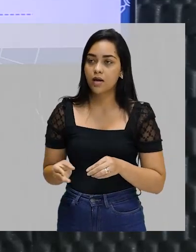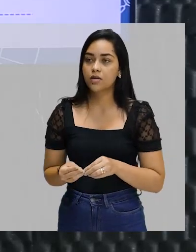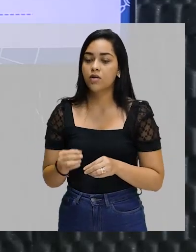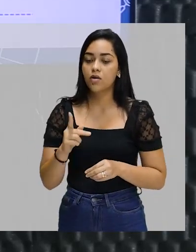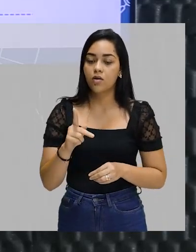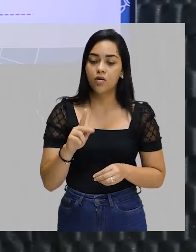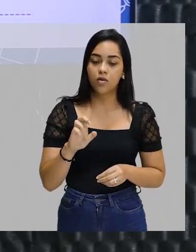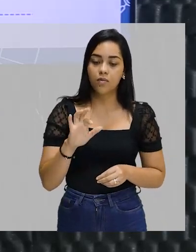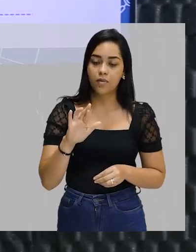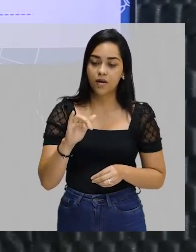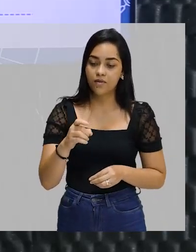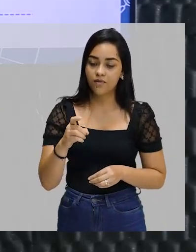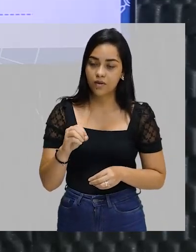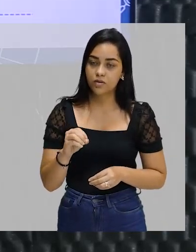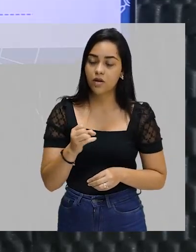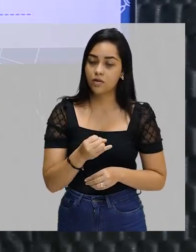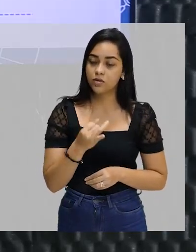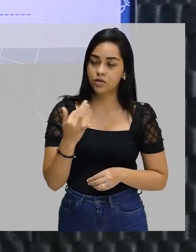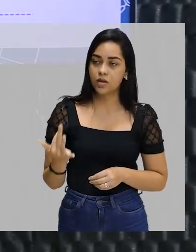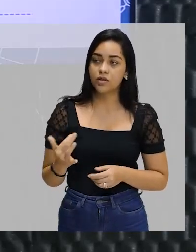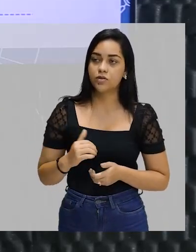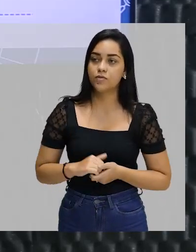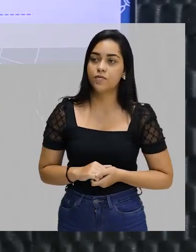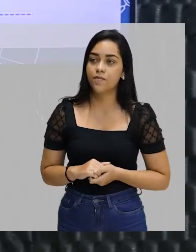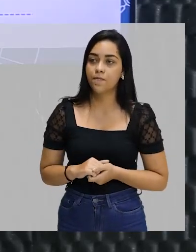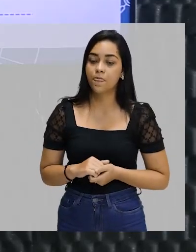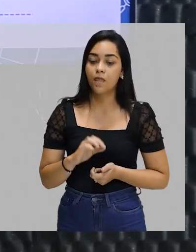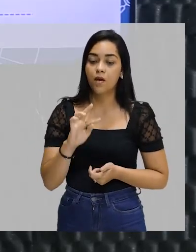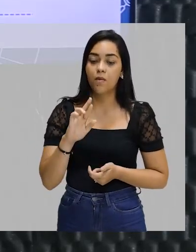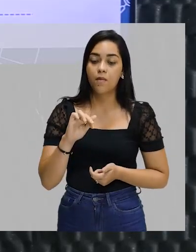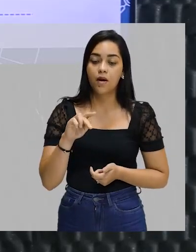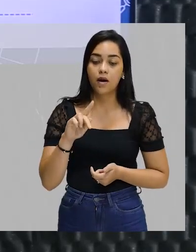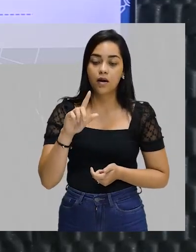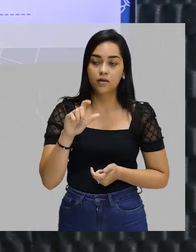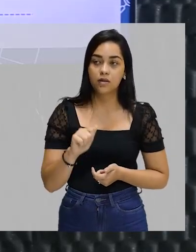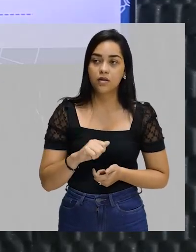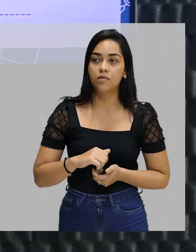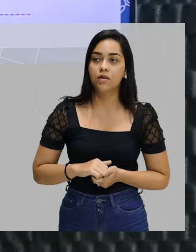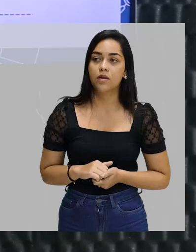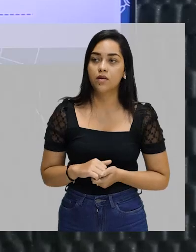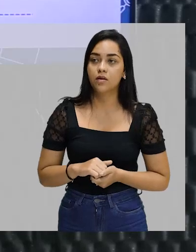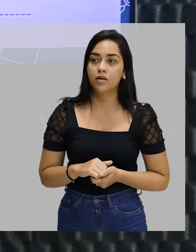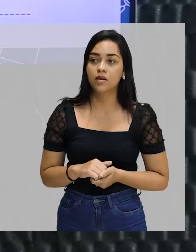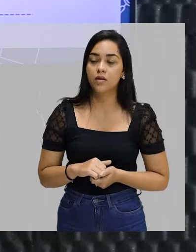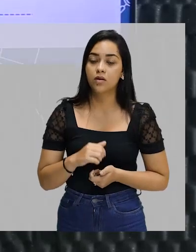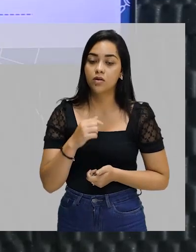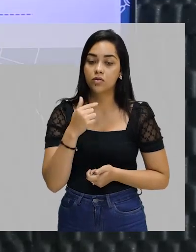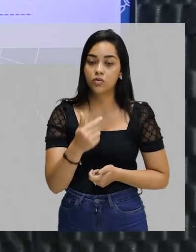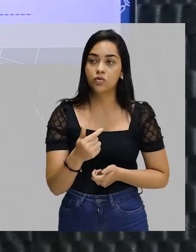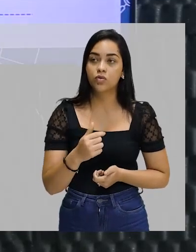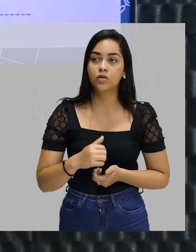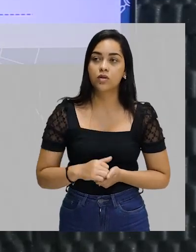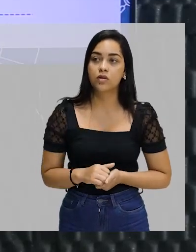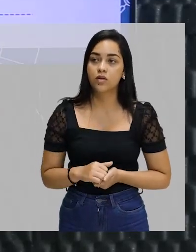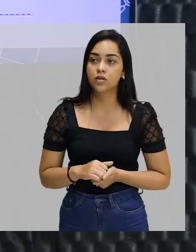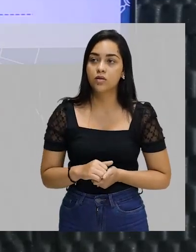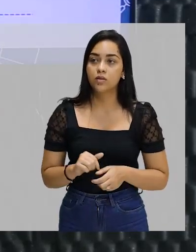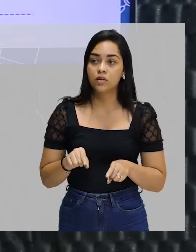o prefixo, que indica a quantidade. Uma tripla, in. 2 triplas,